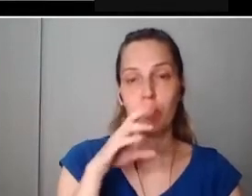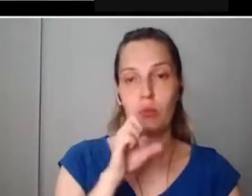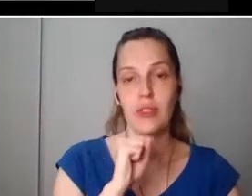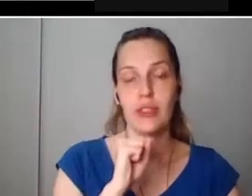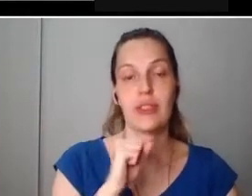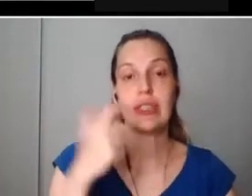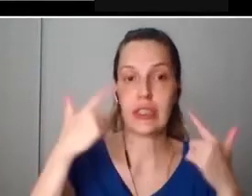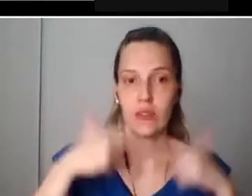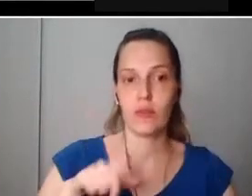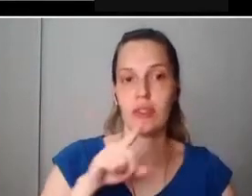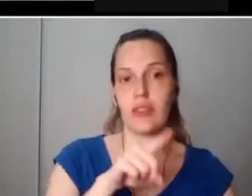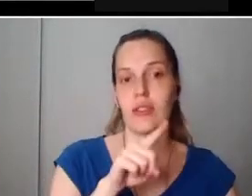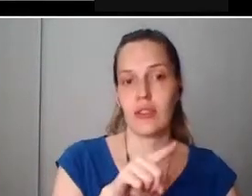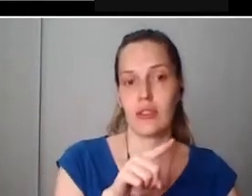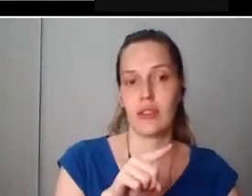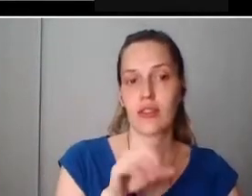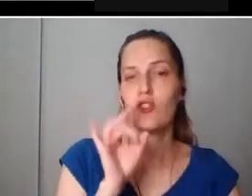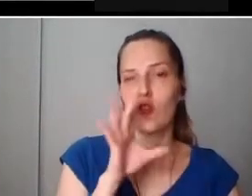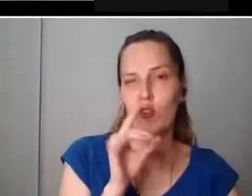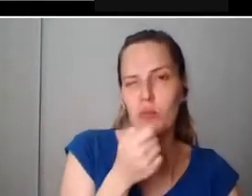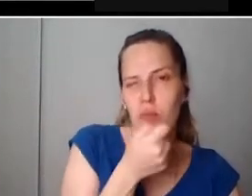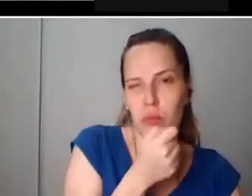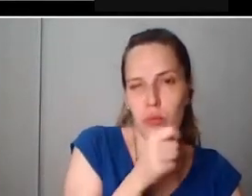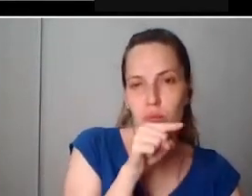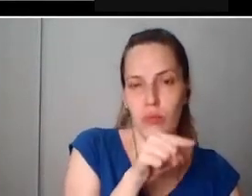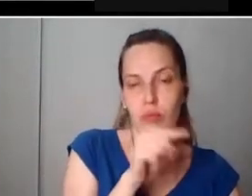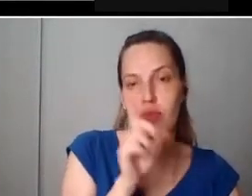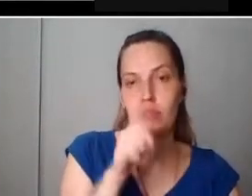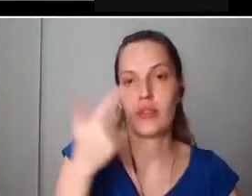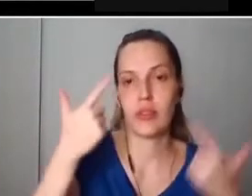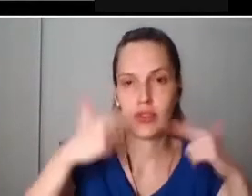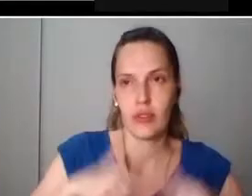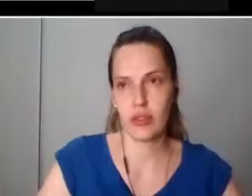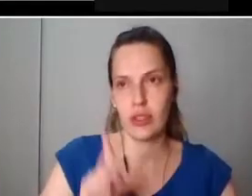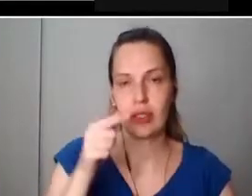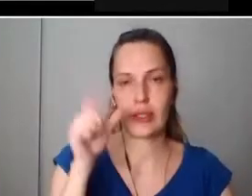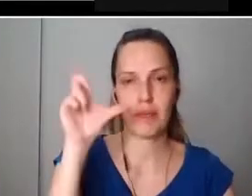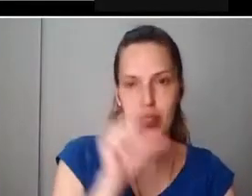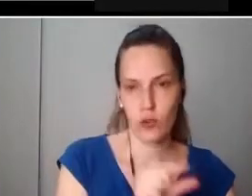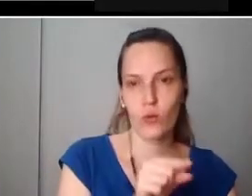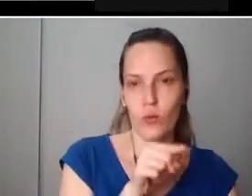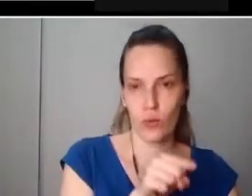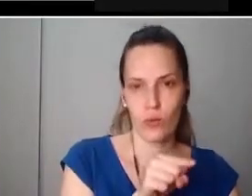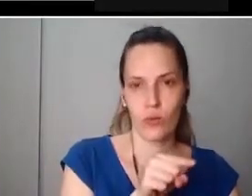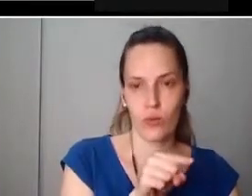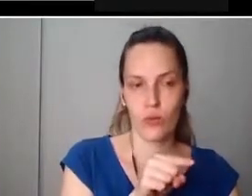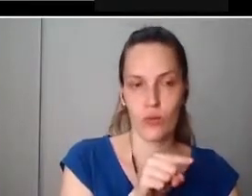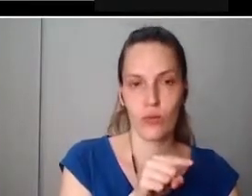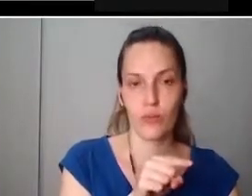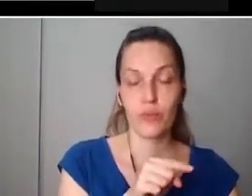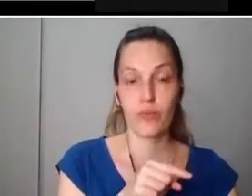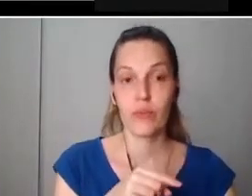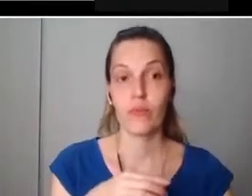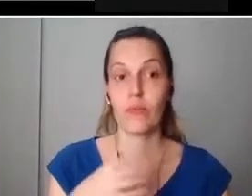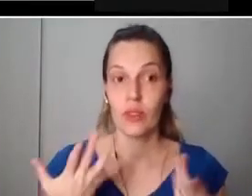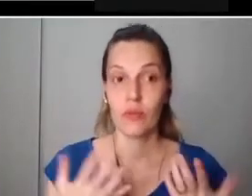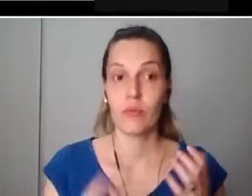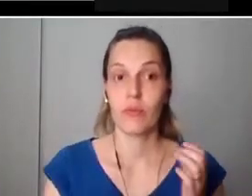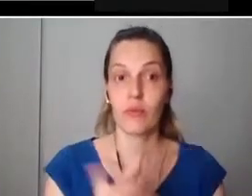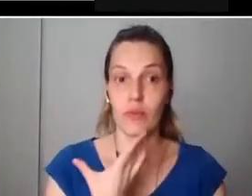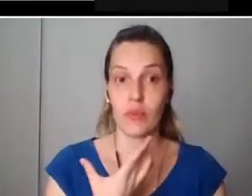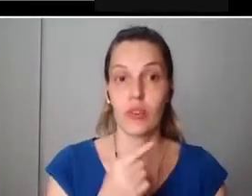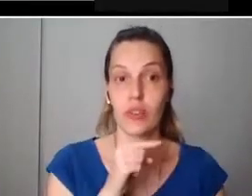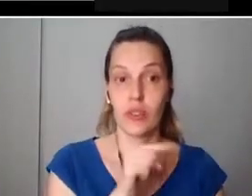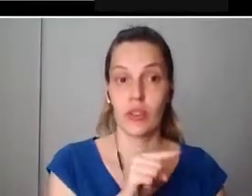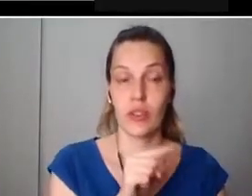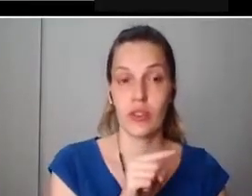gera são neutralizantes, tá vendo? Eles são um título menor, tá? Então, tu vai gerar aqui, nessa coorte aqui, que foi